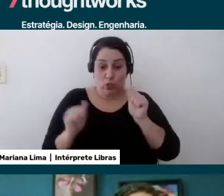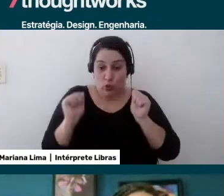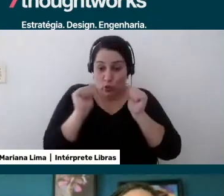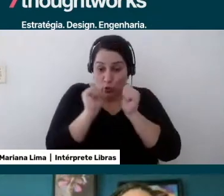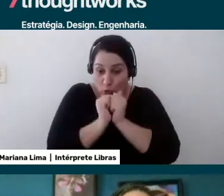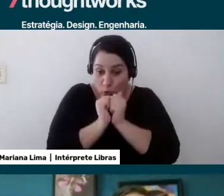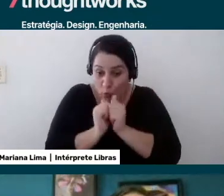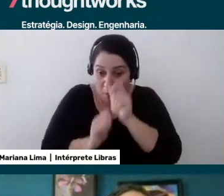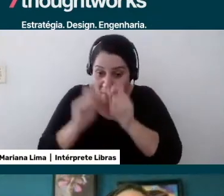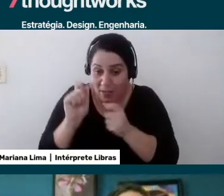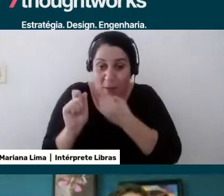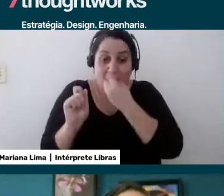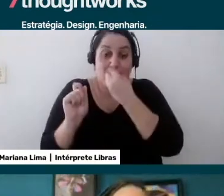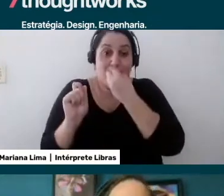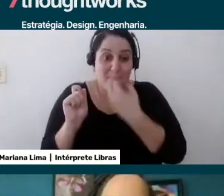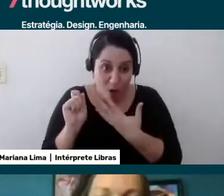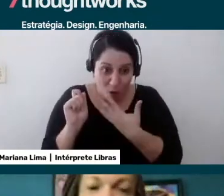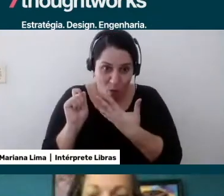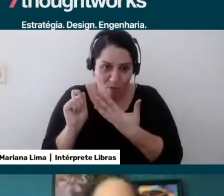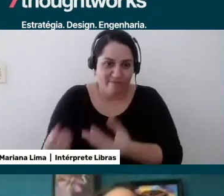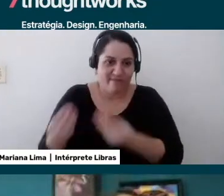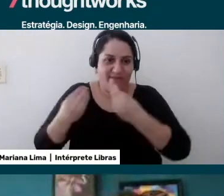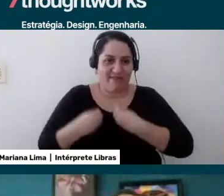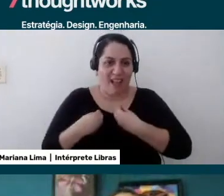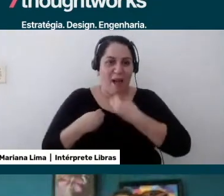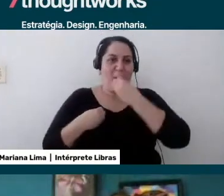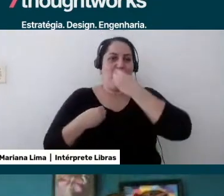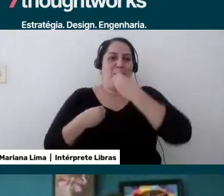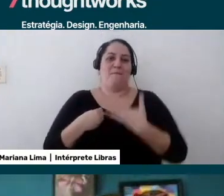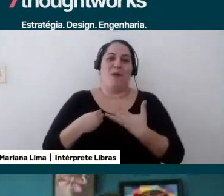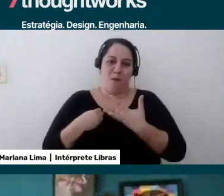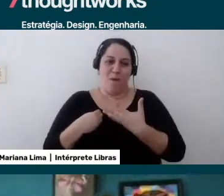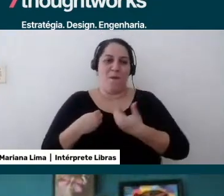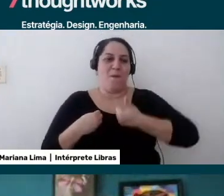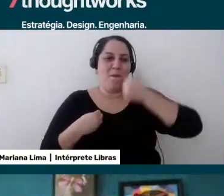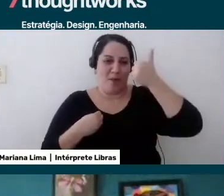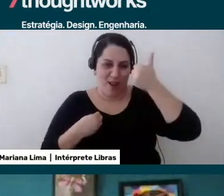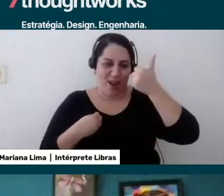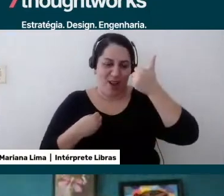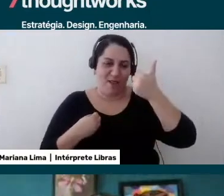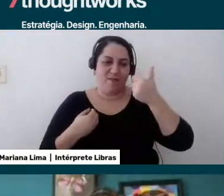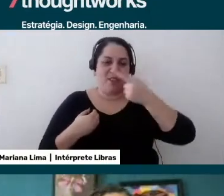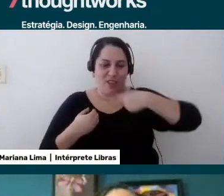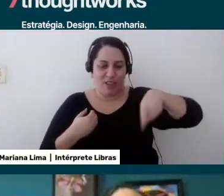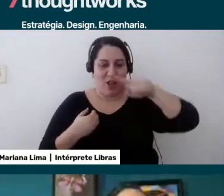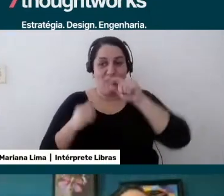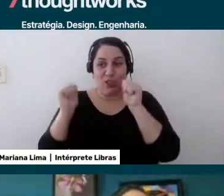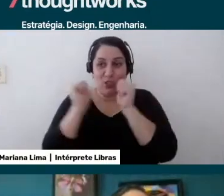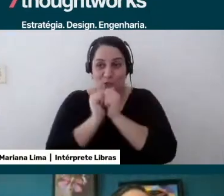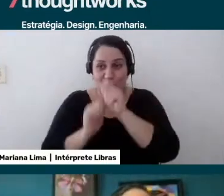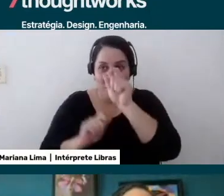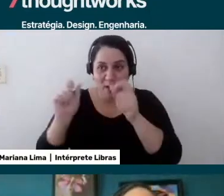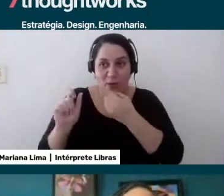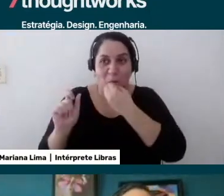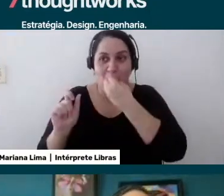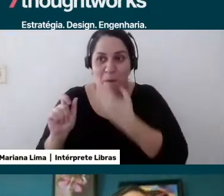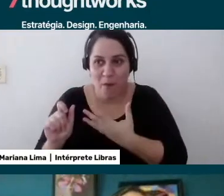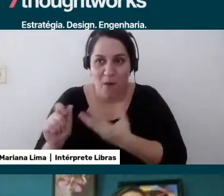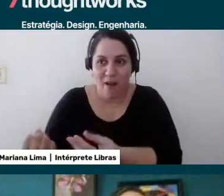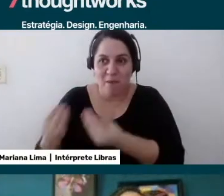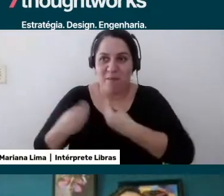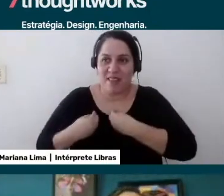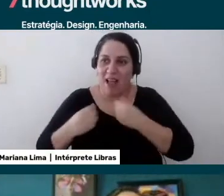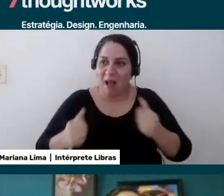fica melhor. Então, a gente andar com gente boa tem essa vantagem, porque a gente aprende muito. Então, eu vou